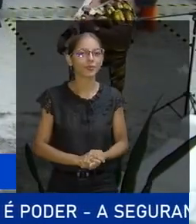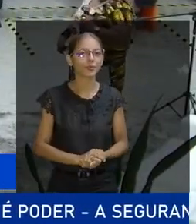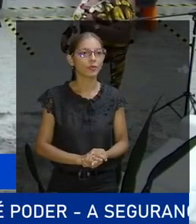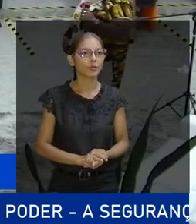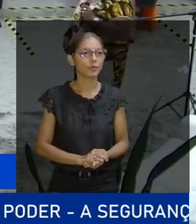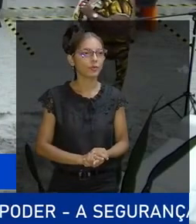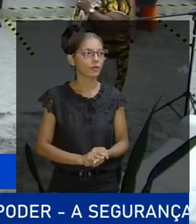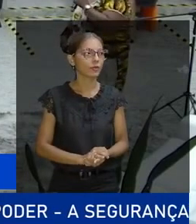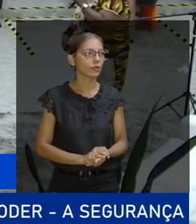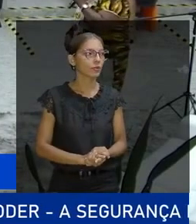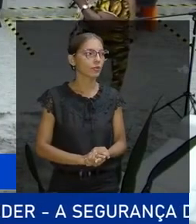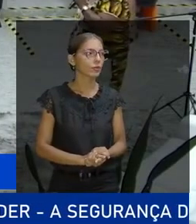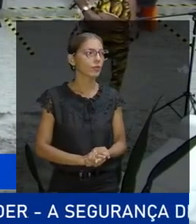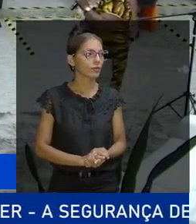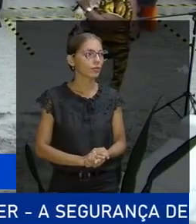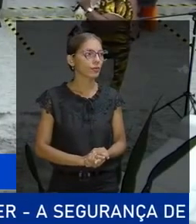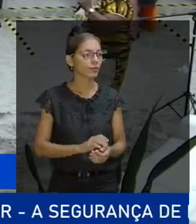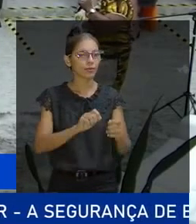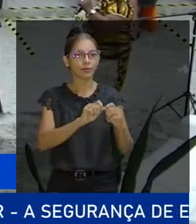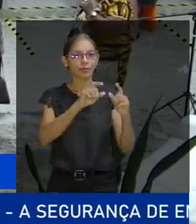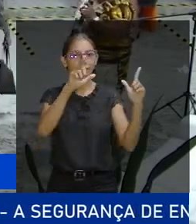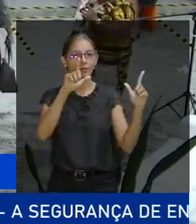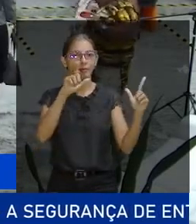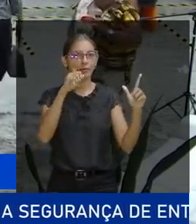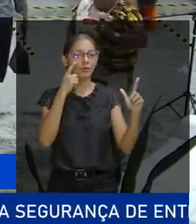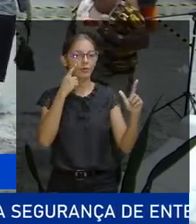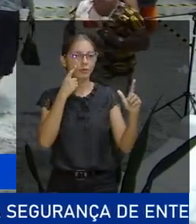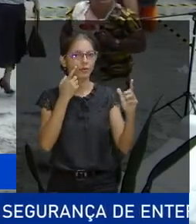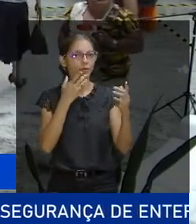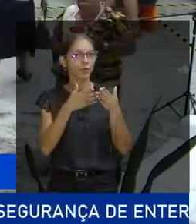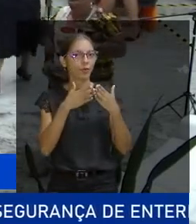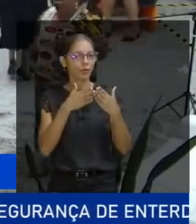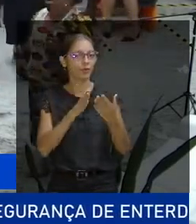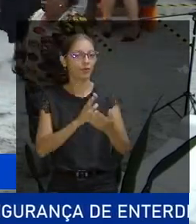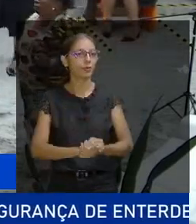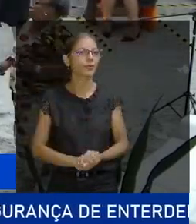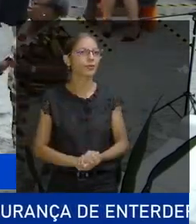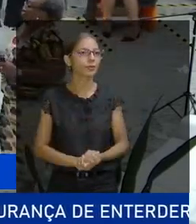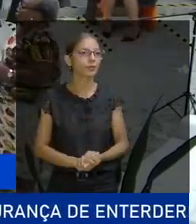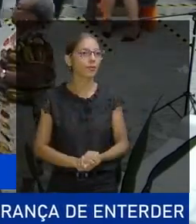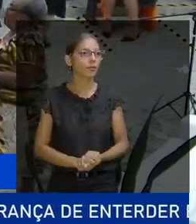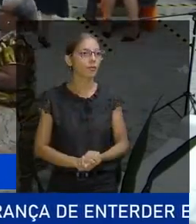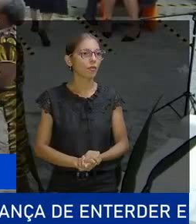é aqui? Vai desfazer o dispositivo, né?